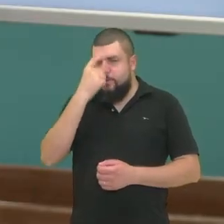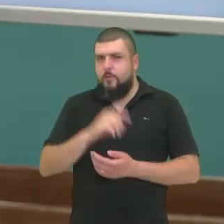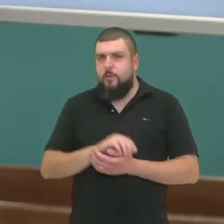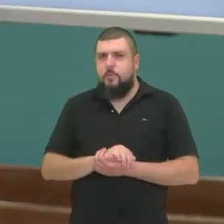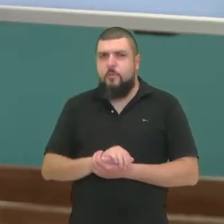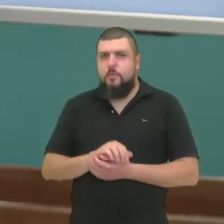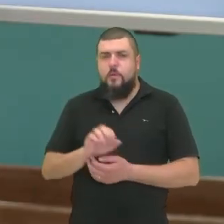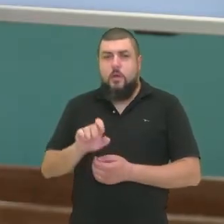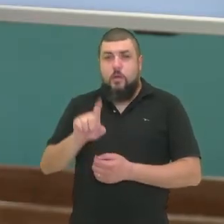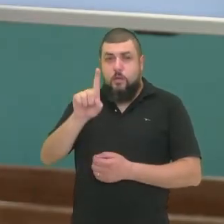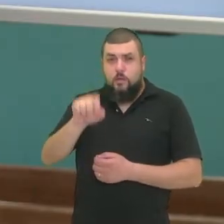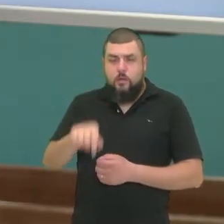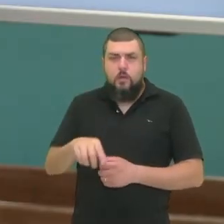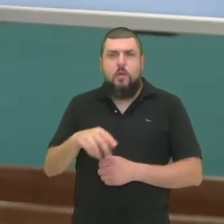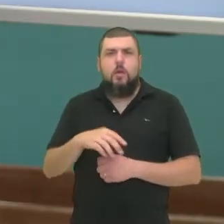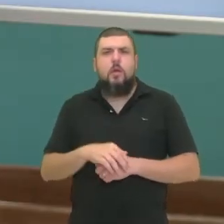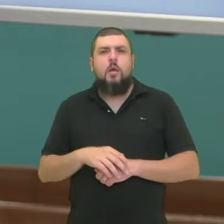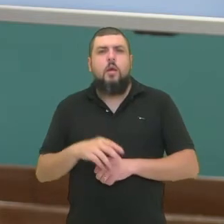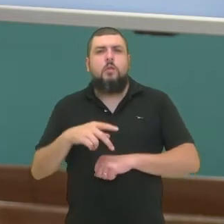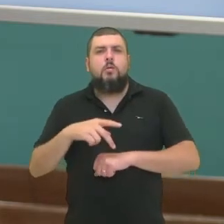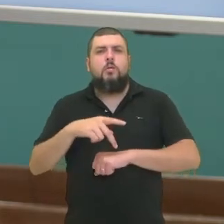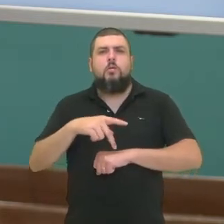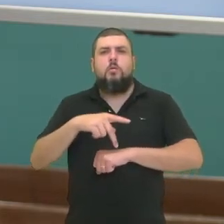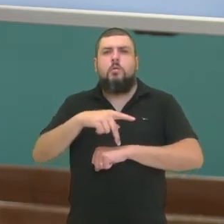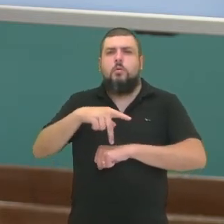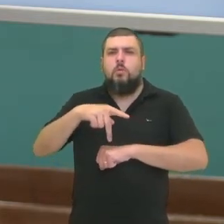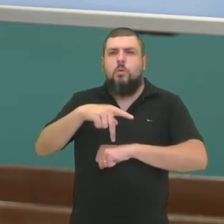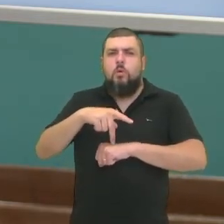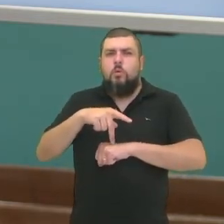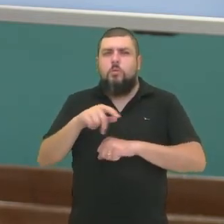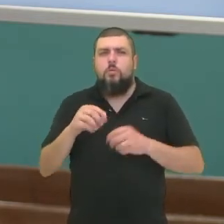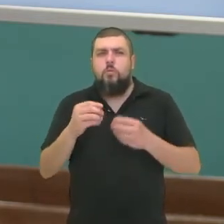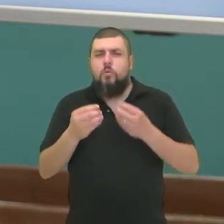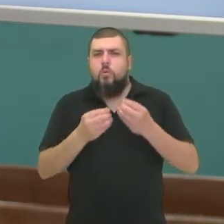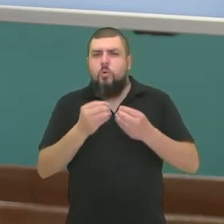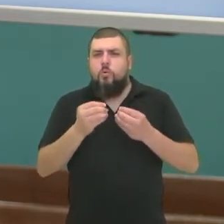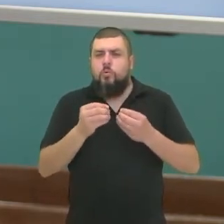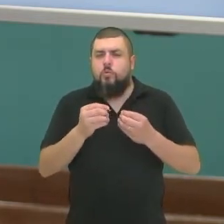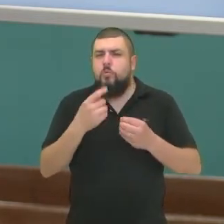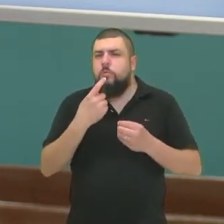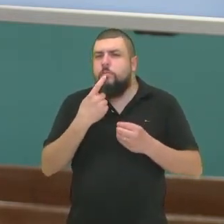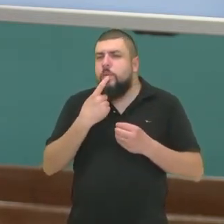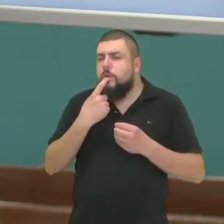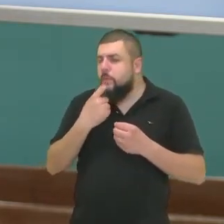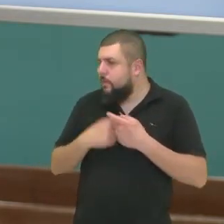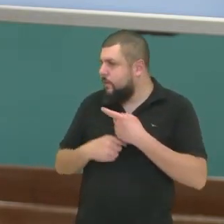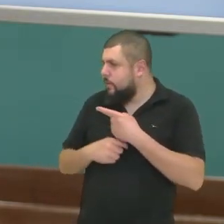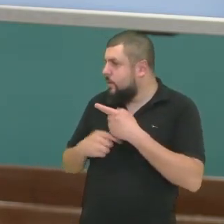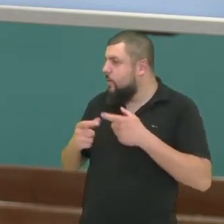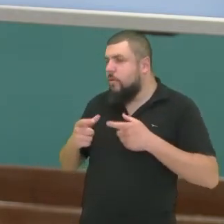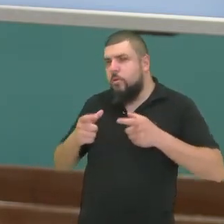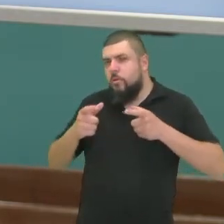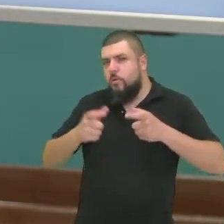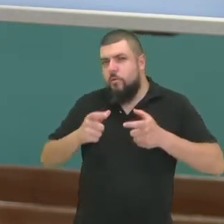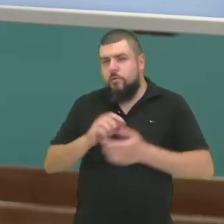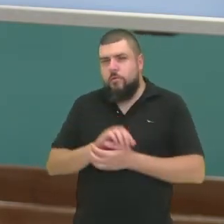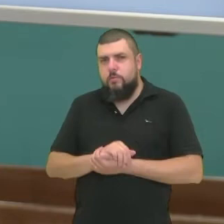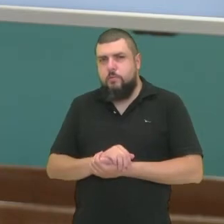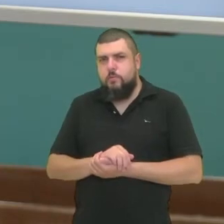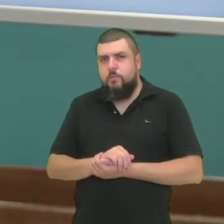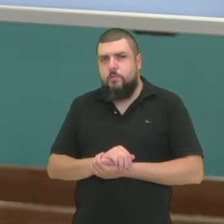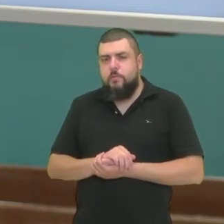maior país do subcontinente indiano, se vocês olharem aqui, pintadinho de vermelho. E o subcontinente indiano,